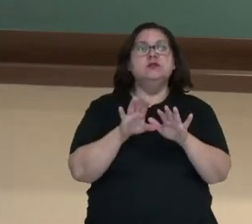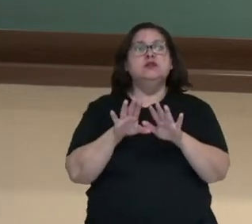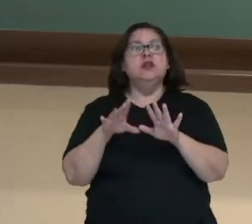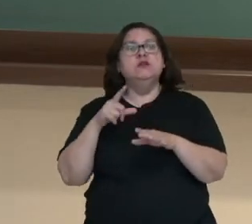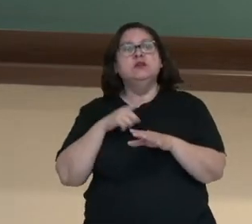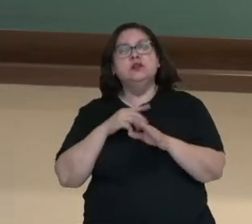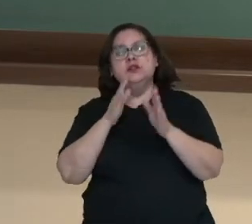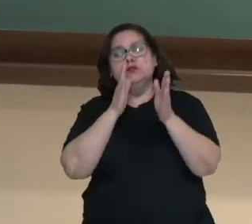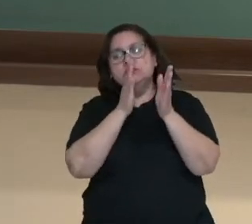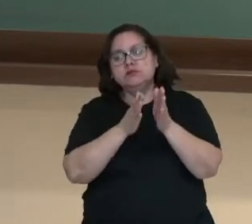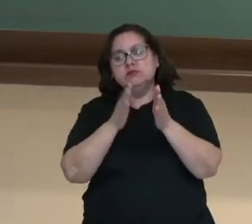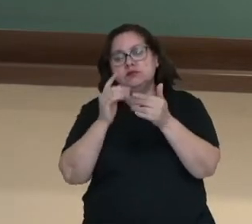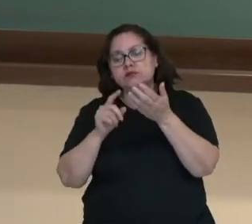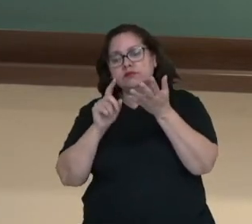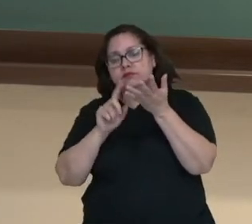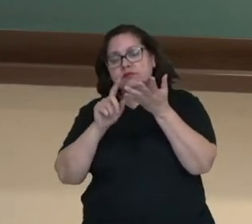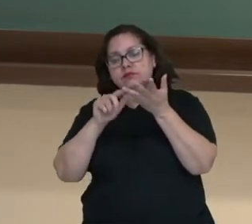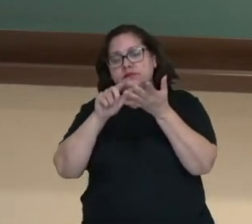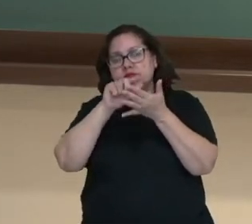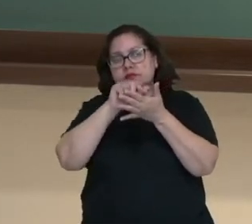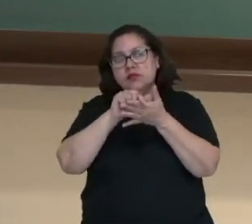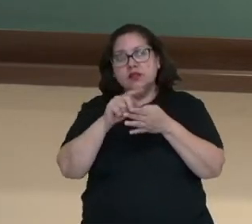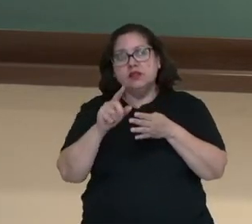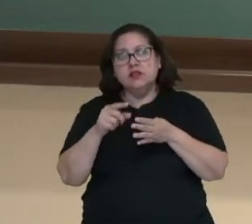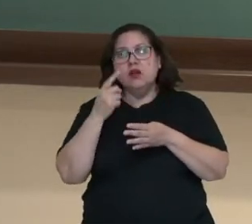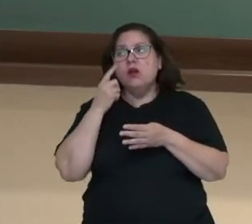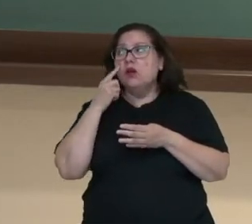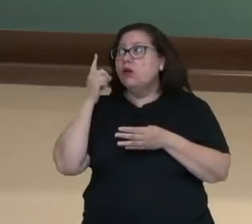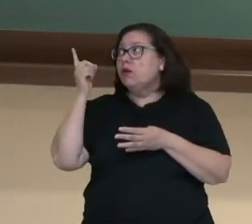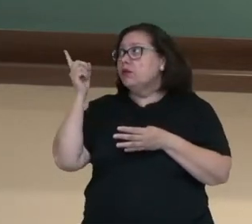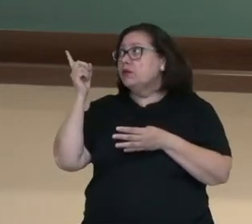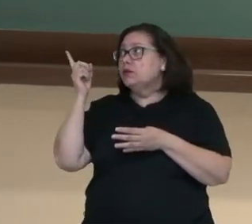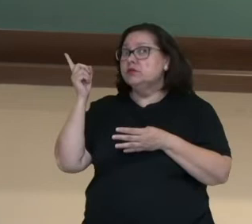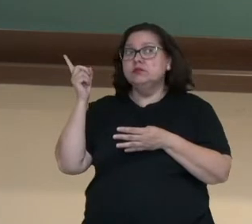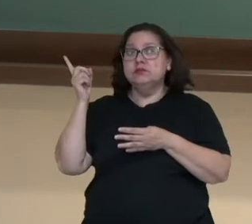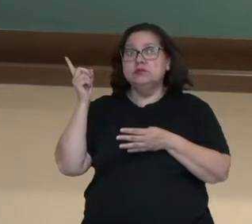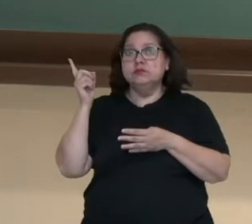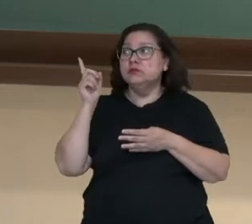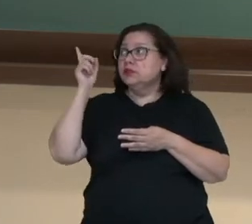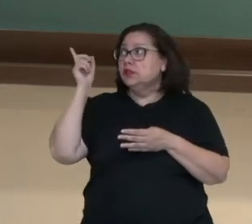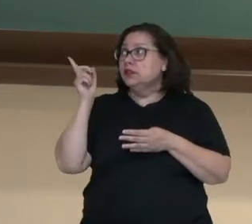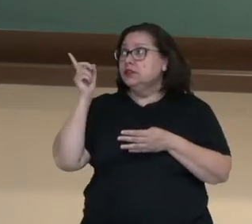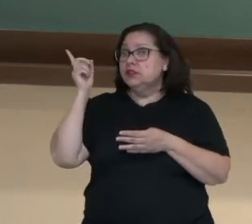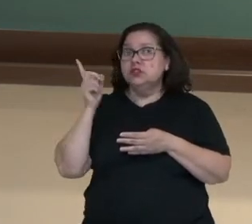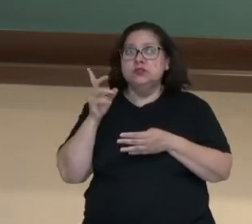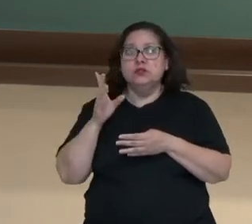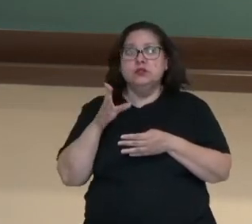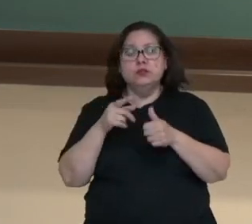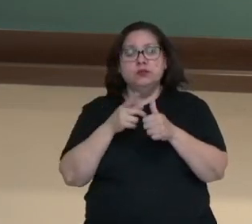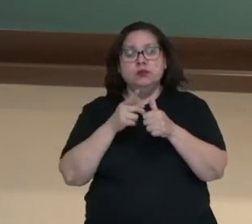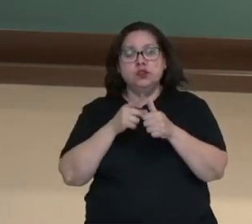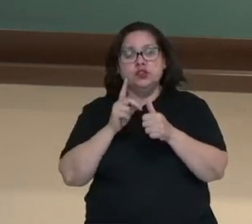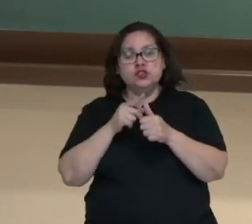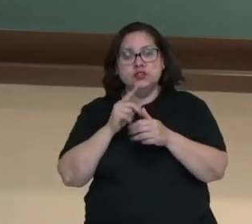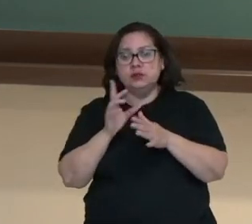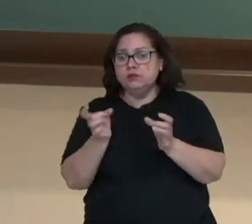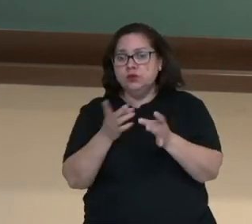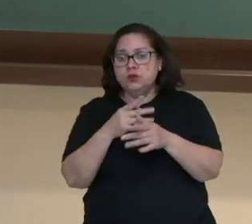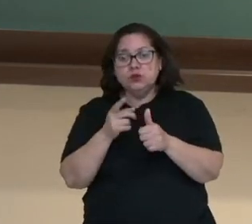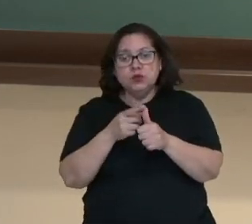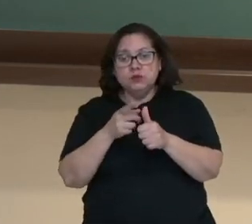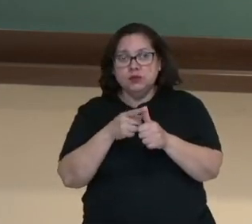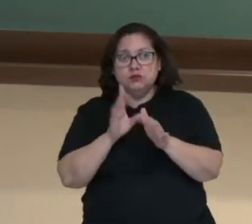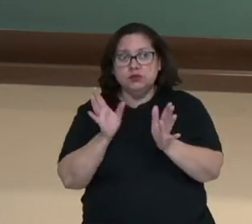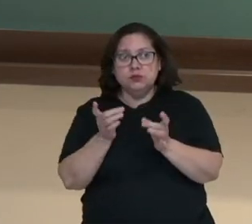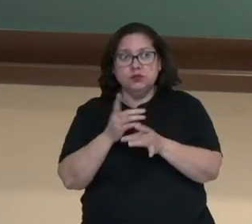temos que seguir aqueles 4 passos. Só que dá uma olhada aqui, ó. Nessa equação, o primeiro passo já está pronto para